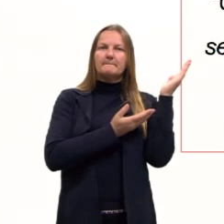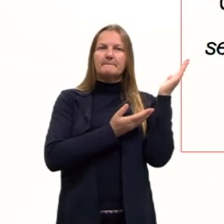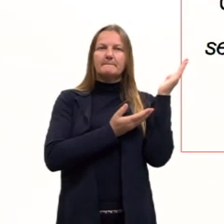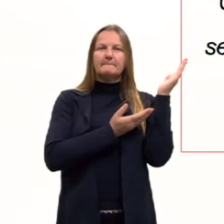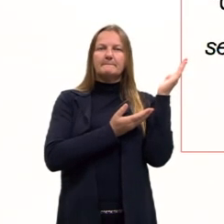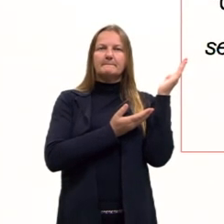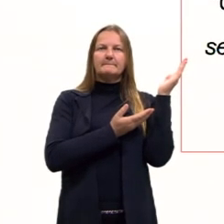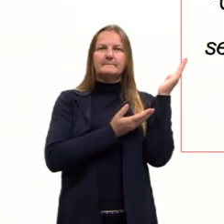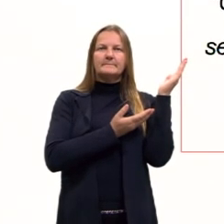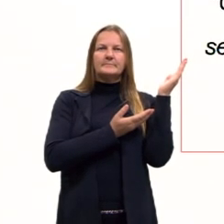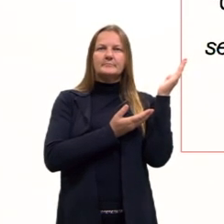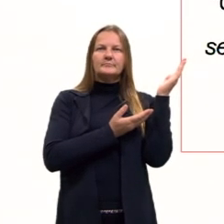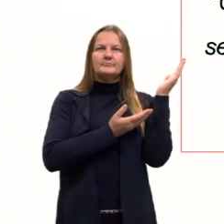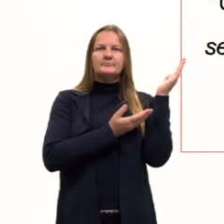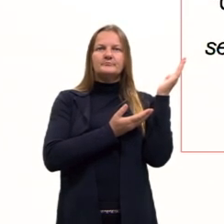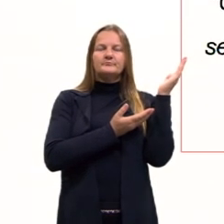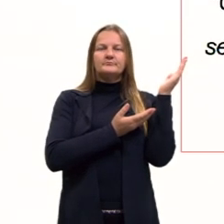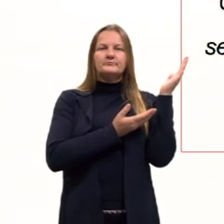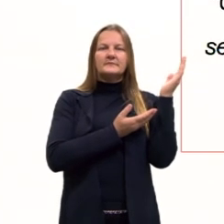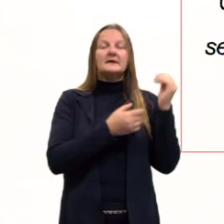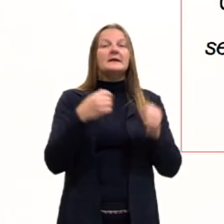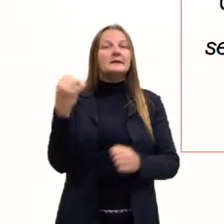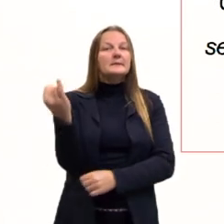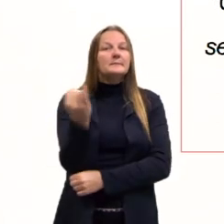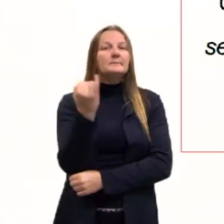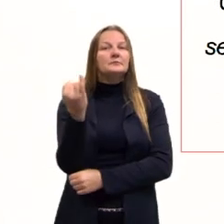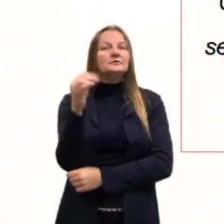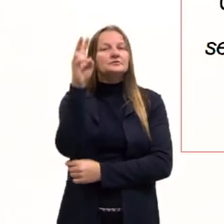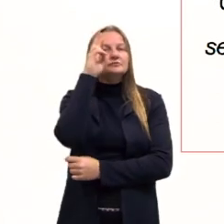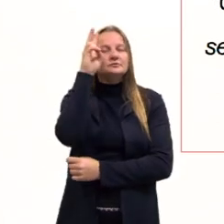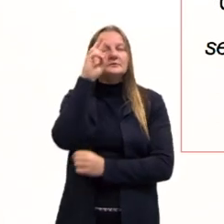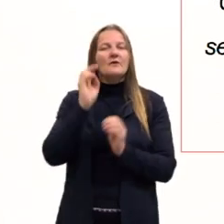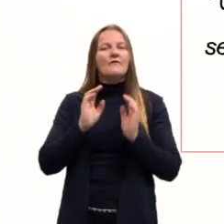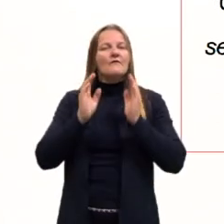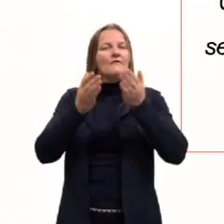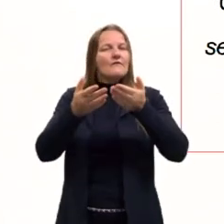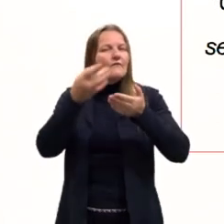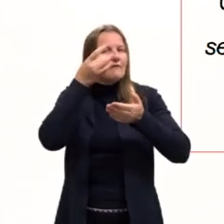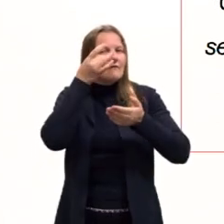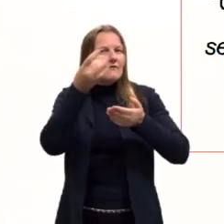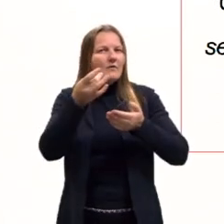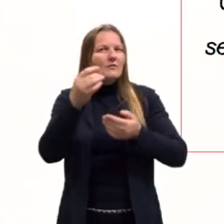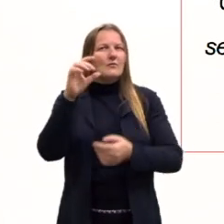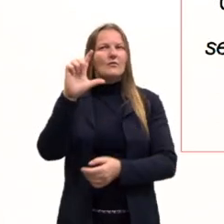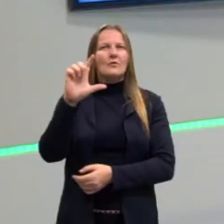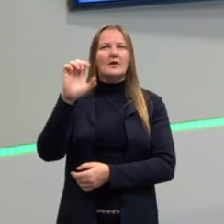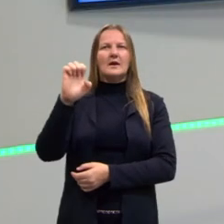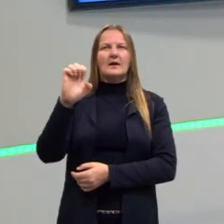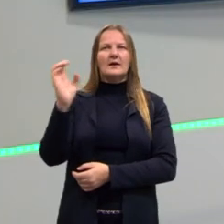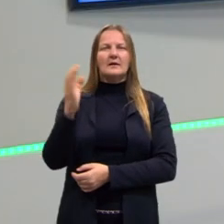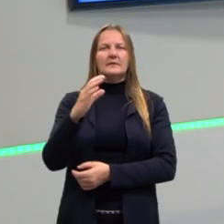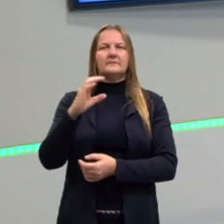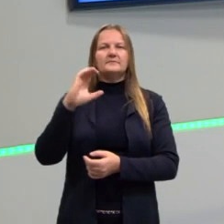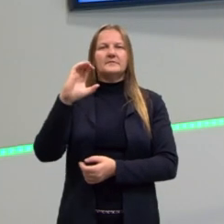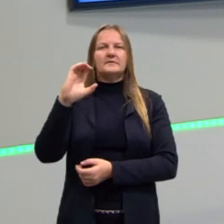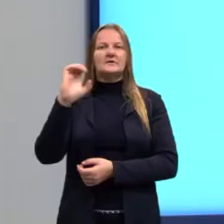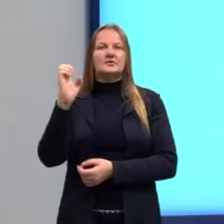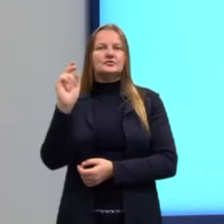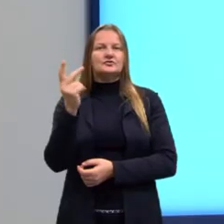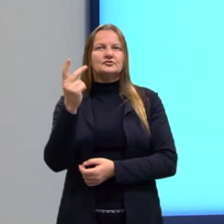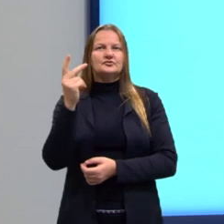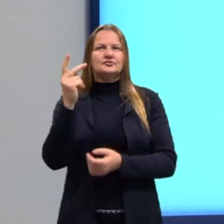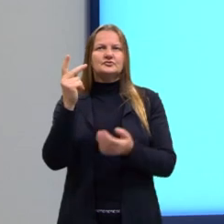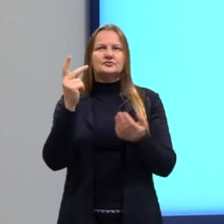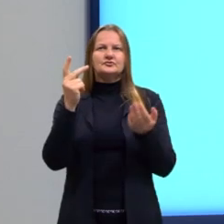deslocamento de Equilíbrio a gente tem que lembrar Tem que focar no princípio de le chatelier porque o lechatelie